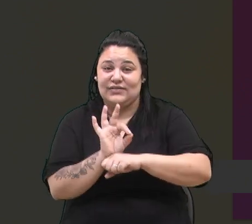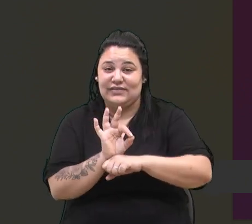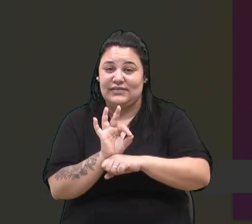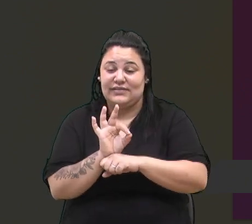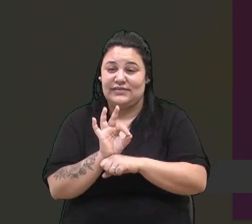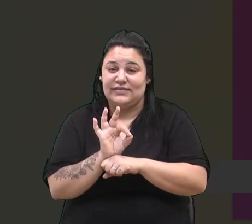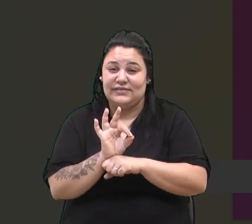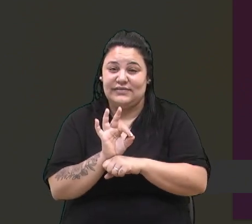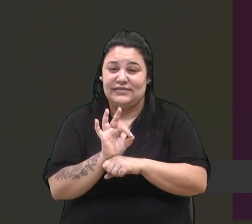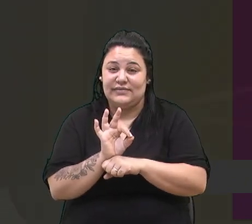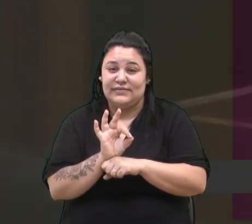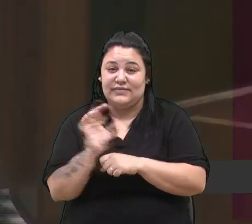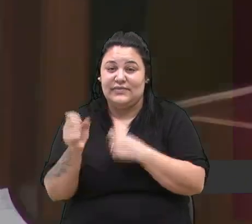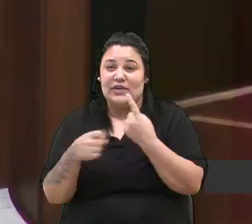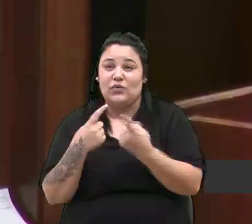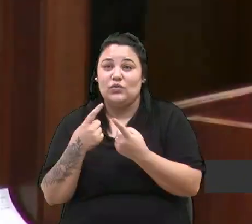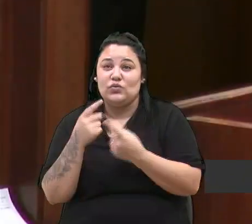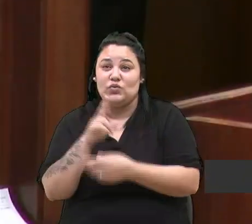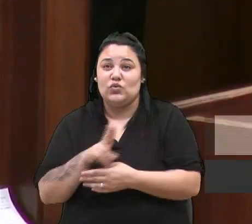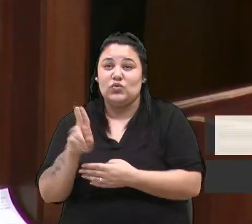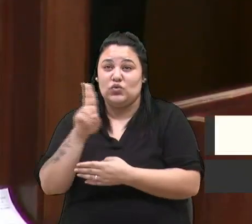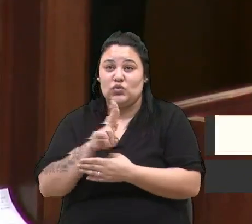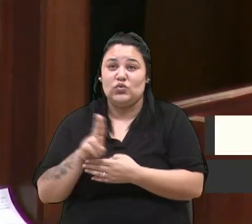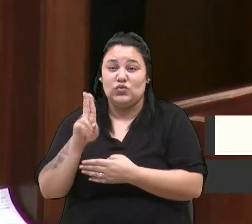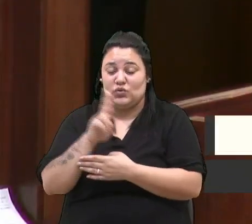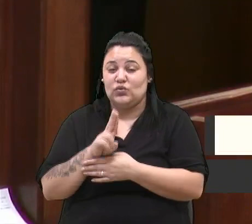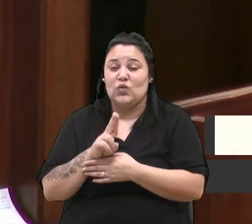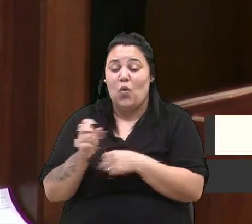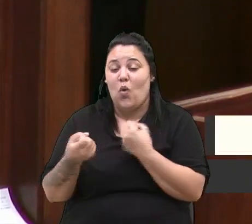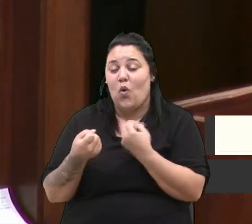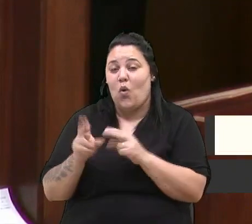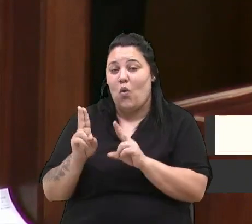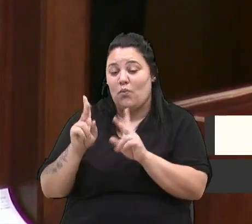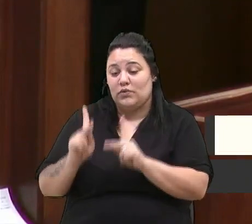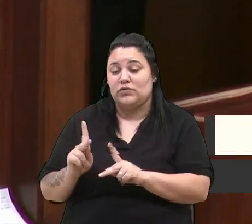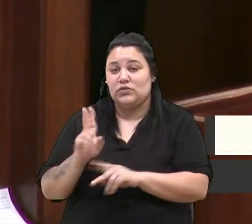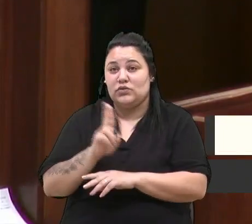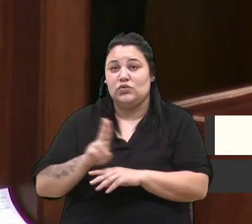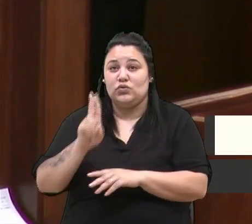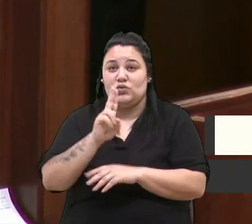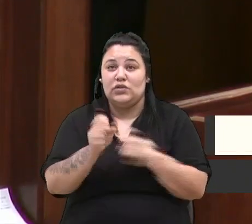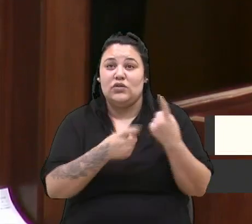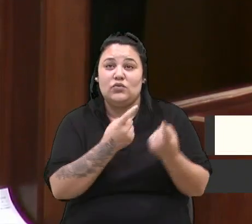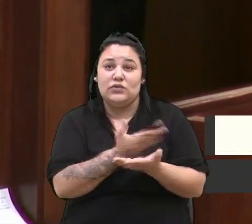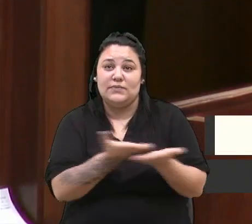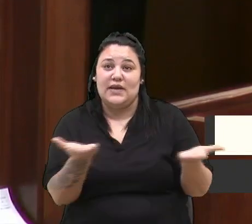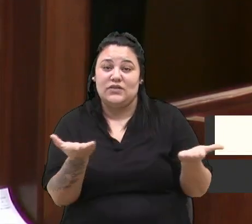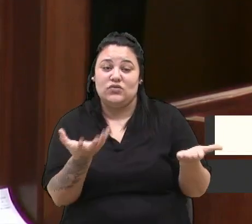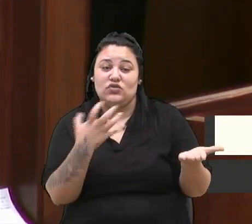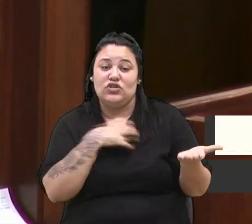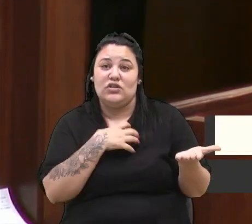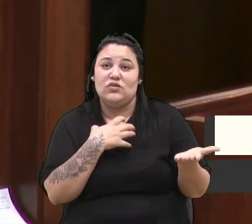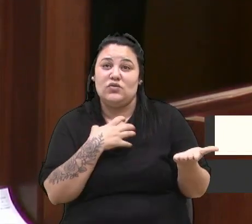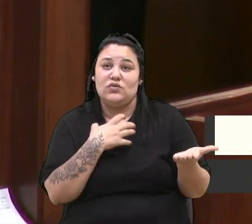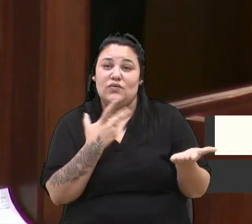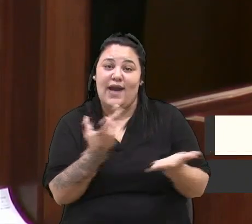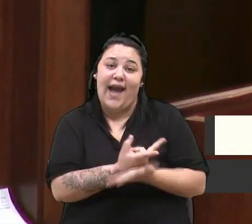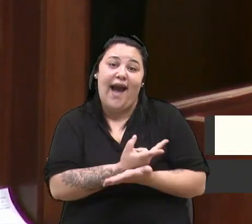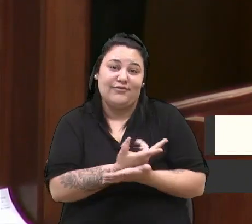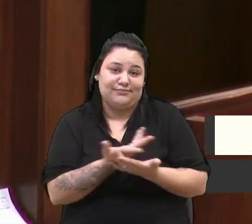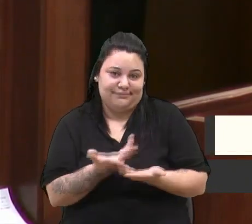que alguns usos sejam, que algumas pessoas ocupem alguns espaços de forma